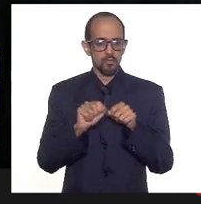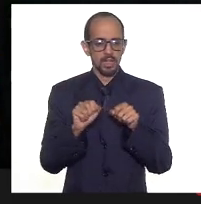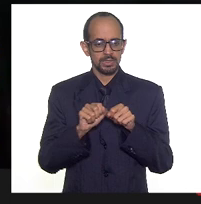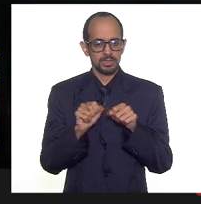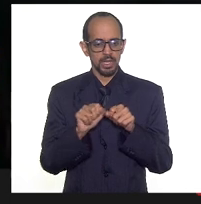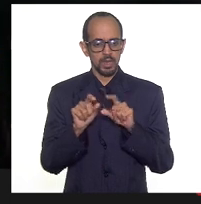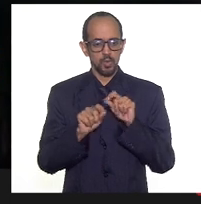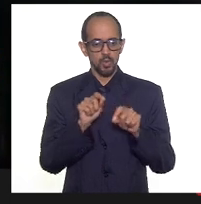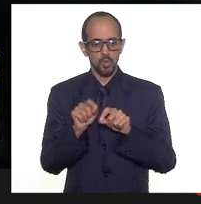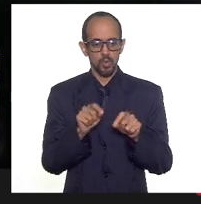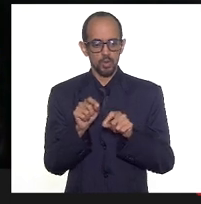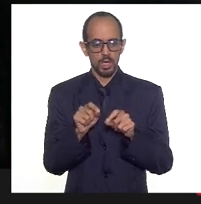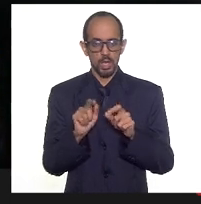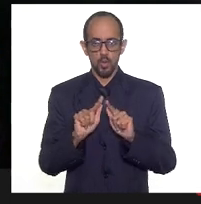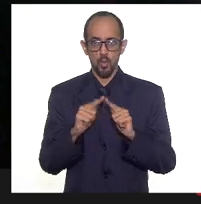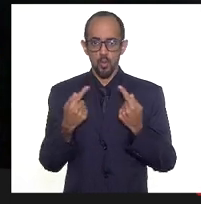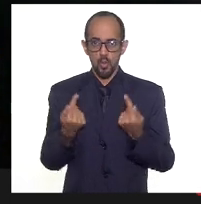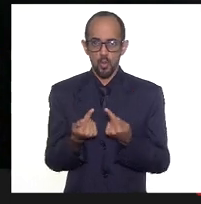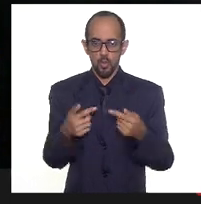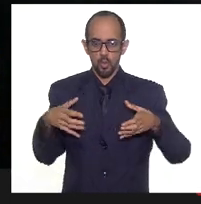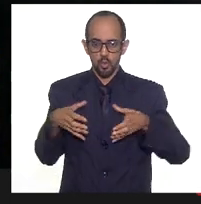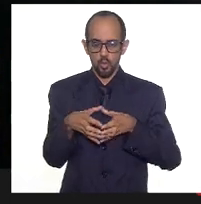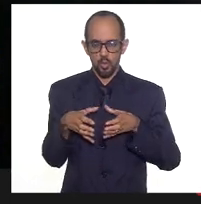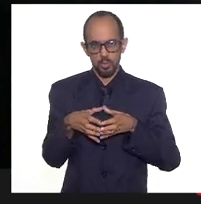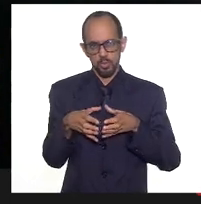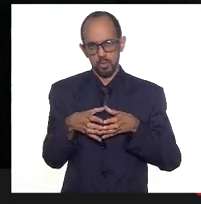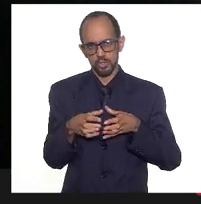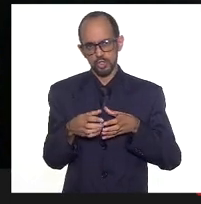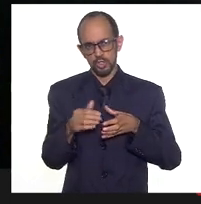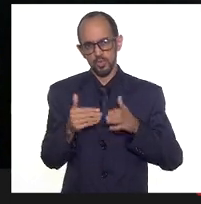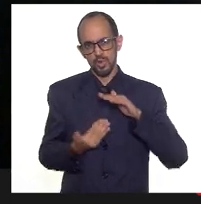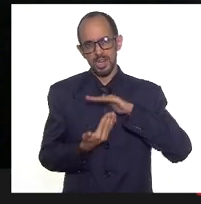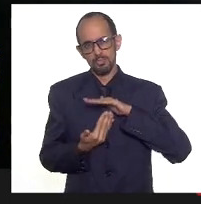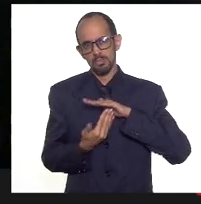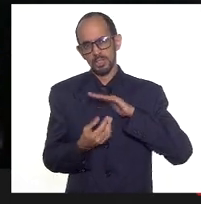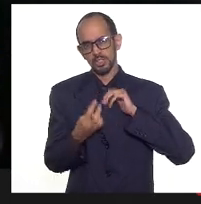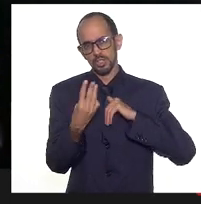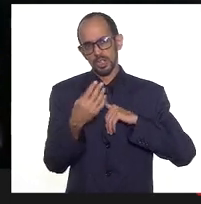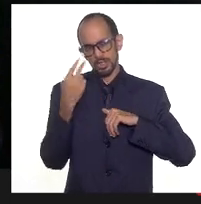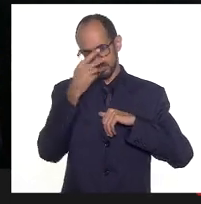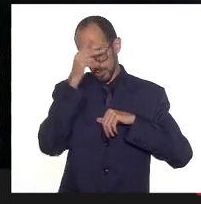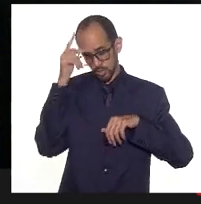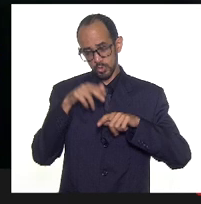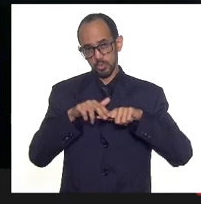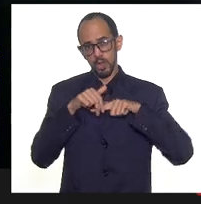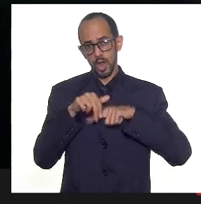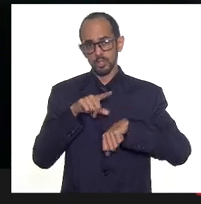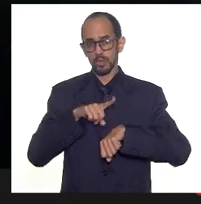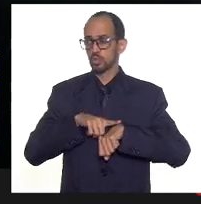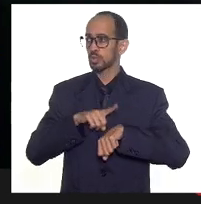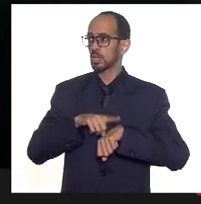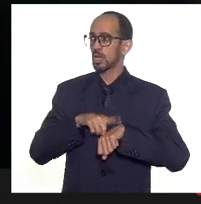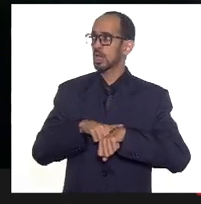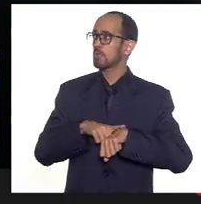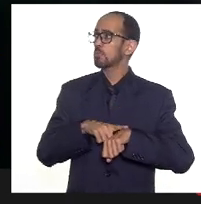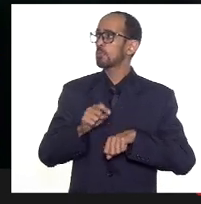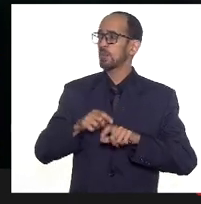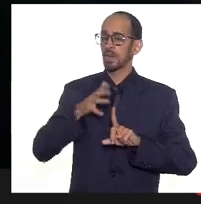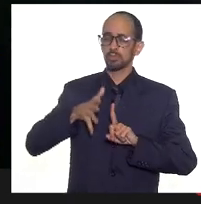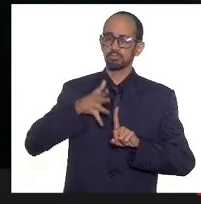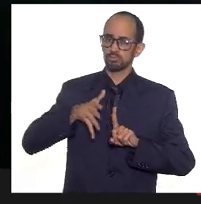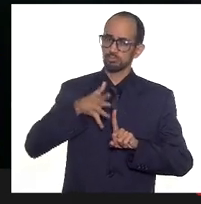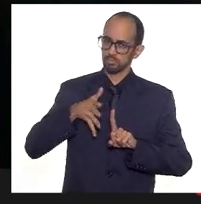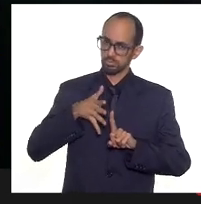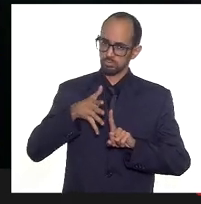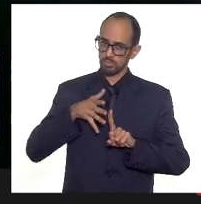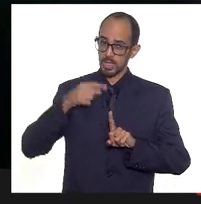essas pessoas em grupo, não mais do que 3 pessoas, por causa do nosso tempo, para que as pessoas possam ser ouvidas.